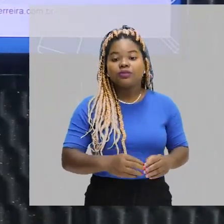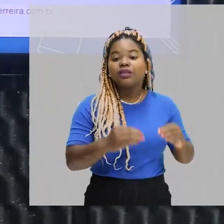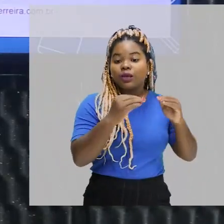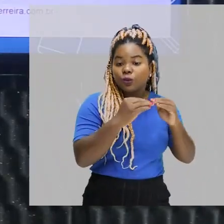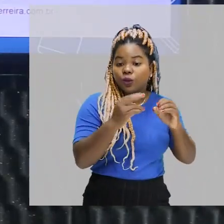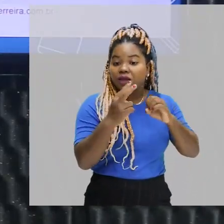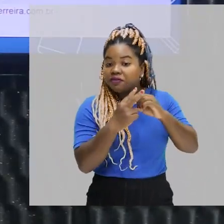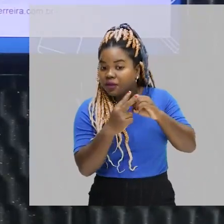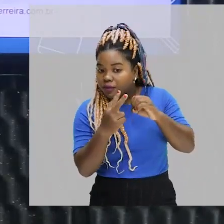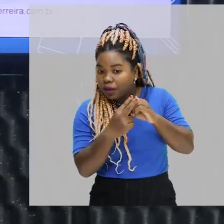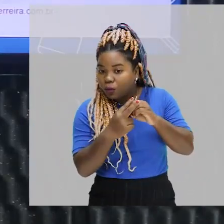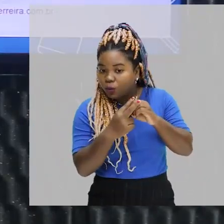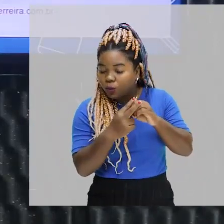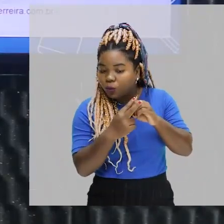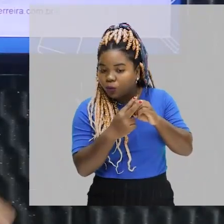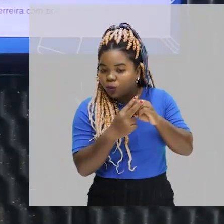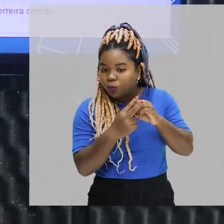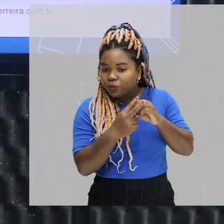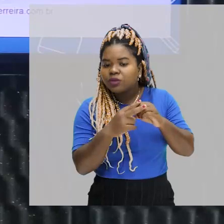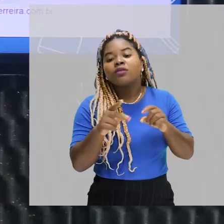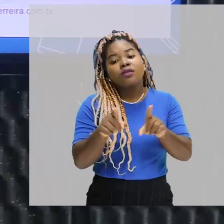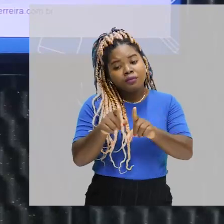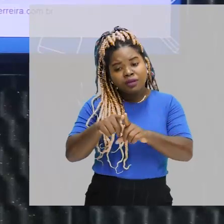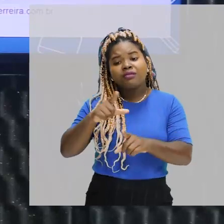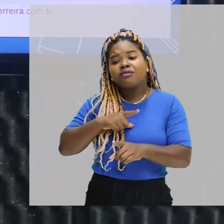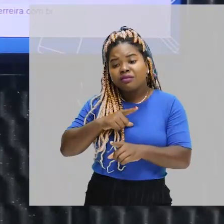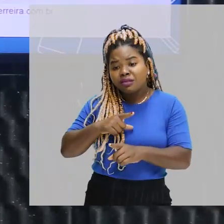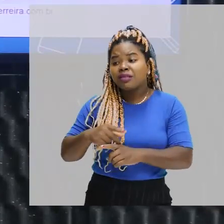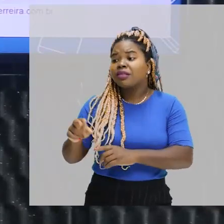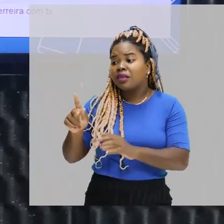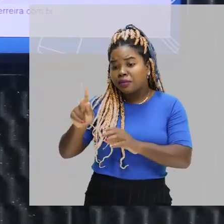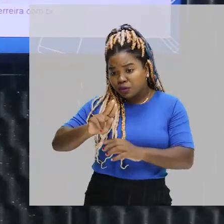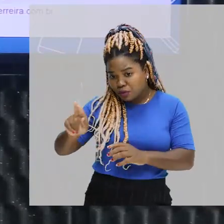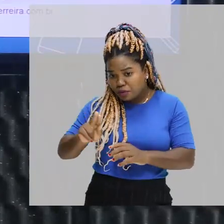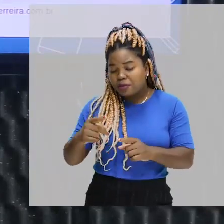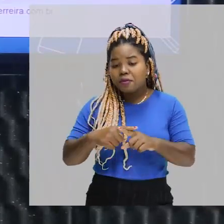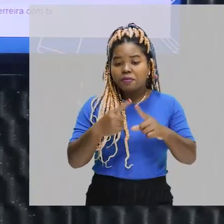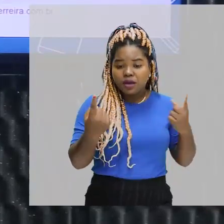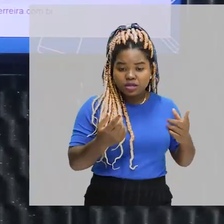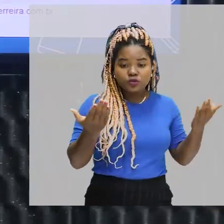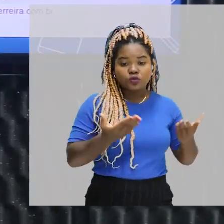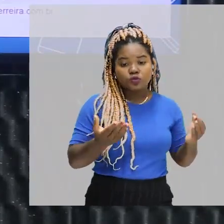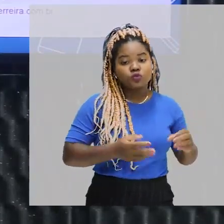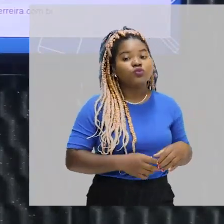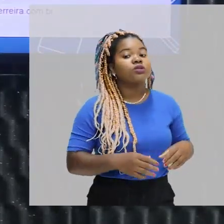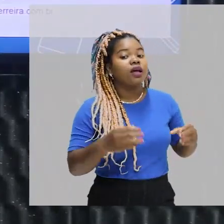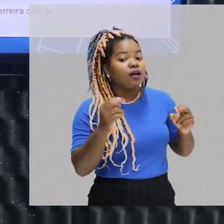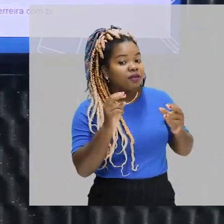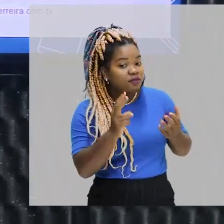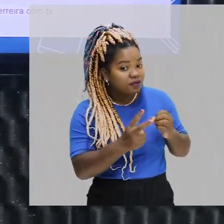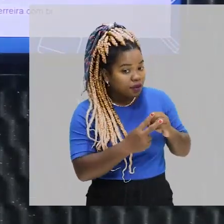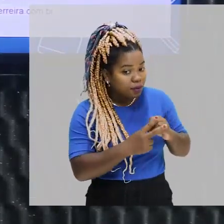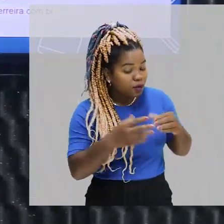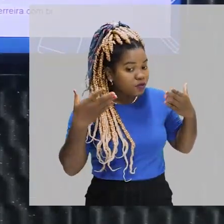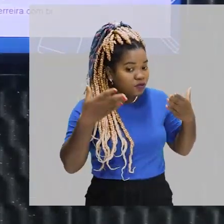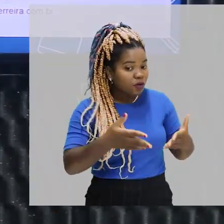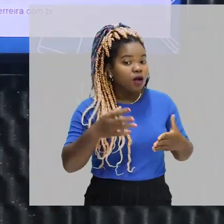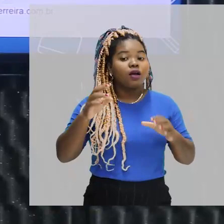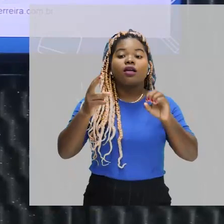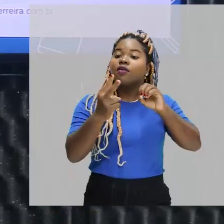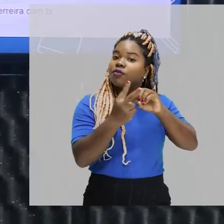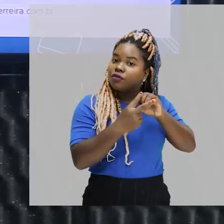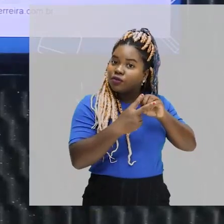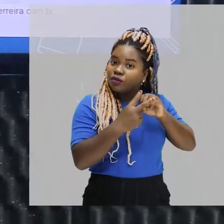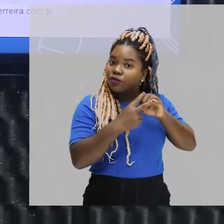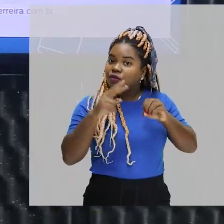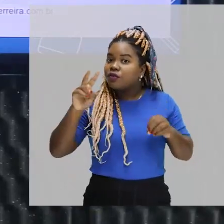concordância verbal. Tem também a concordância nominal, mas hoje nós vamos falar da concordância verbal. A ênfase é no verbo. O verbo vai concordar